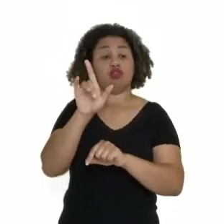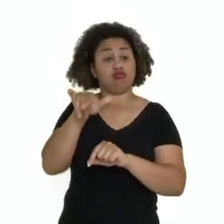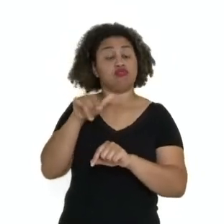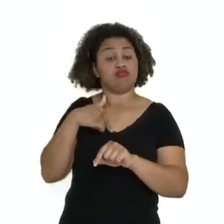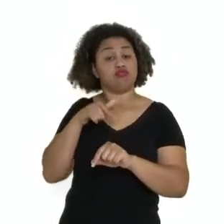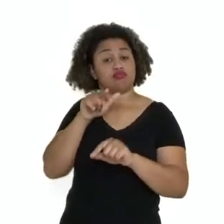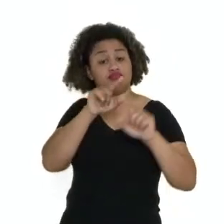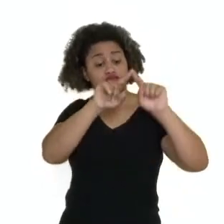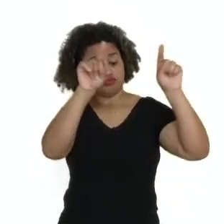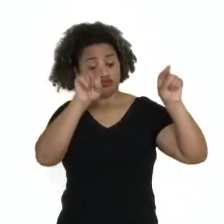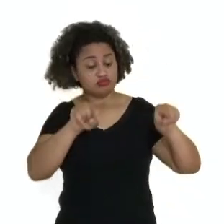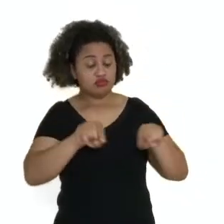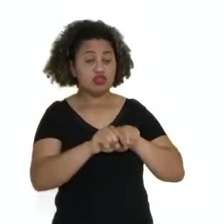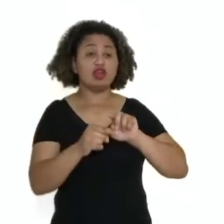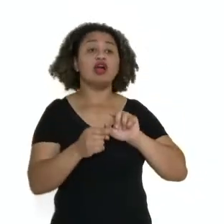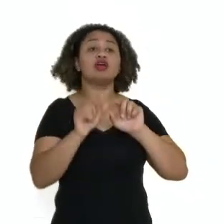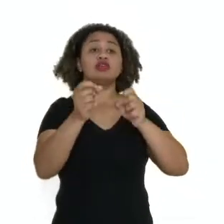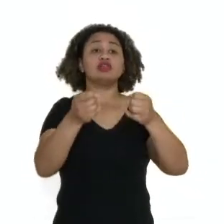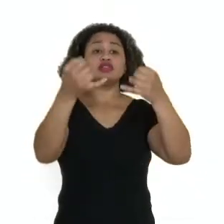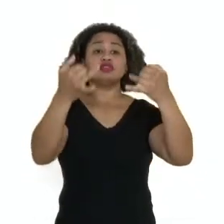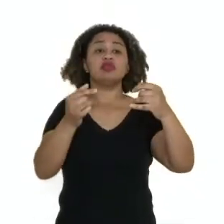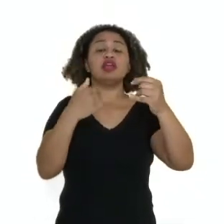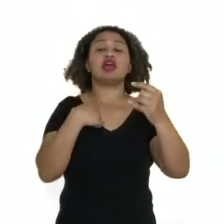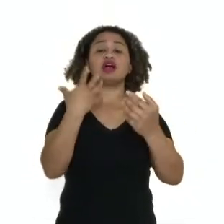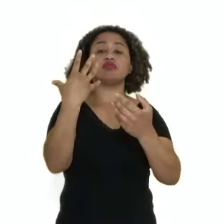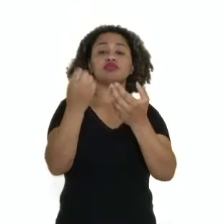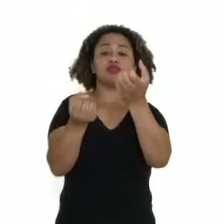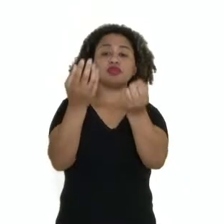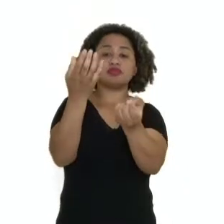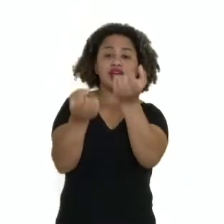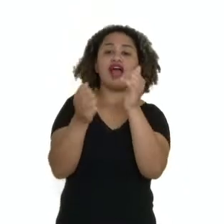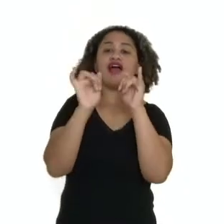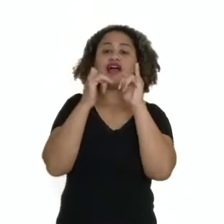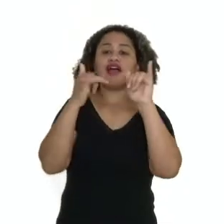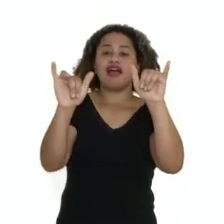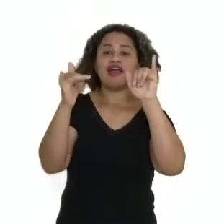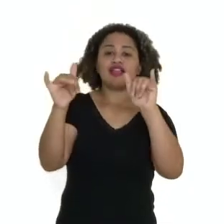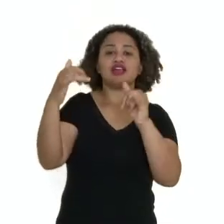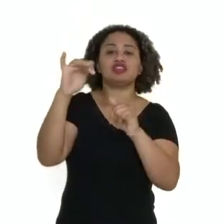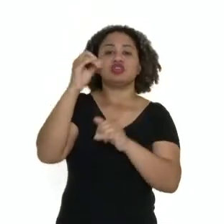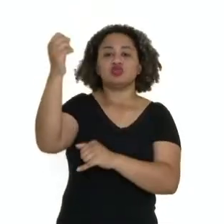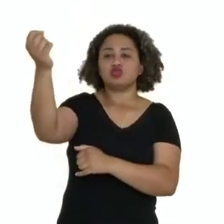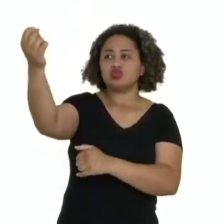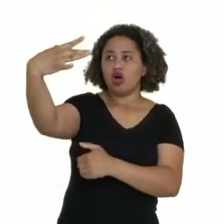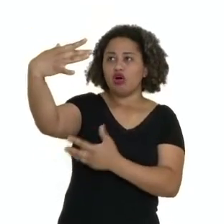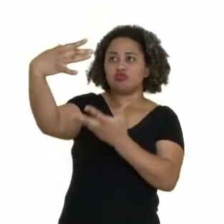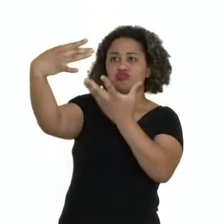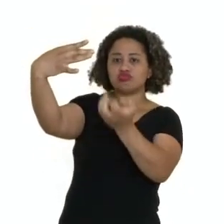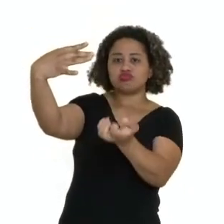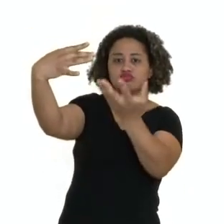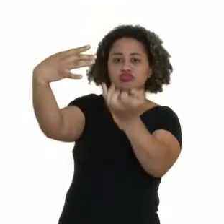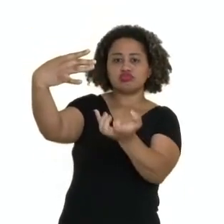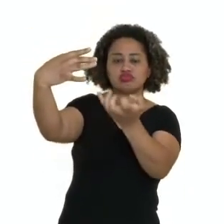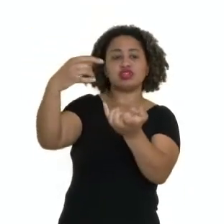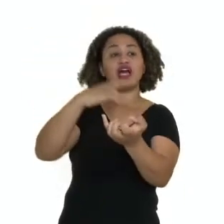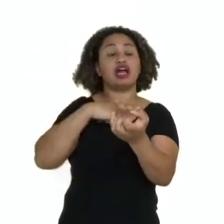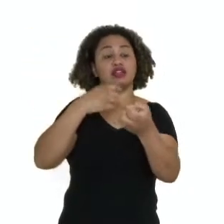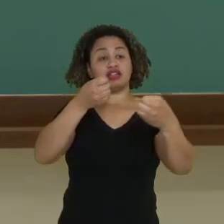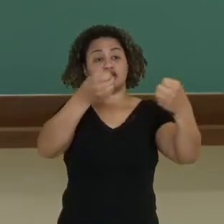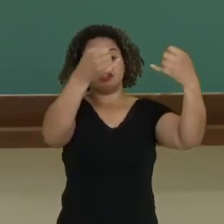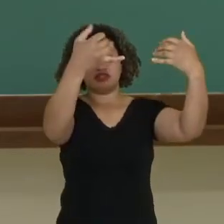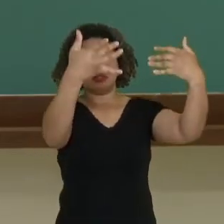infográfico acima explica a captação da energia solar. De modo que eu tenho, então, toda a explicação aqui do